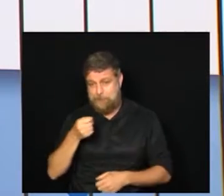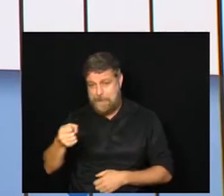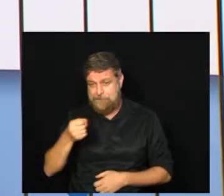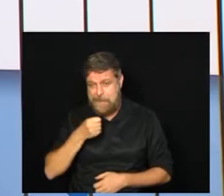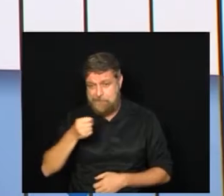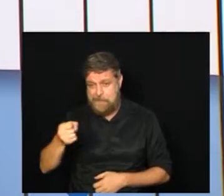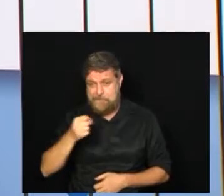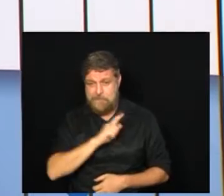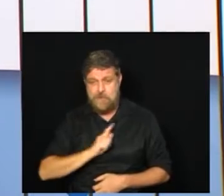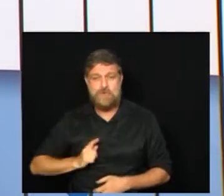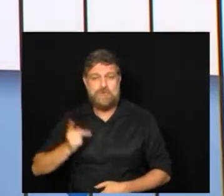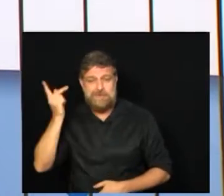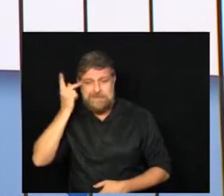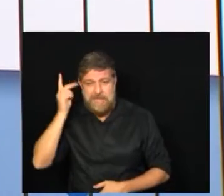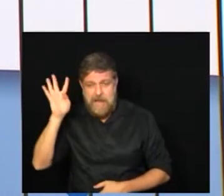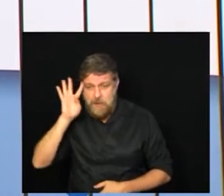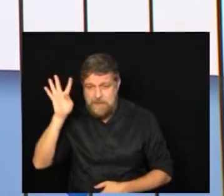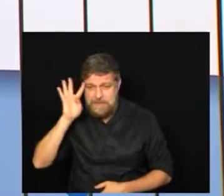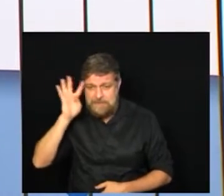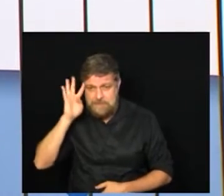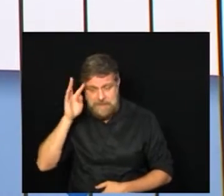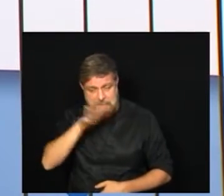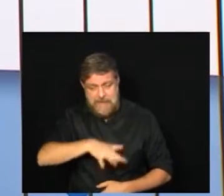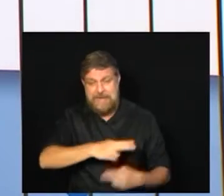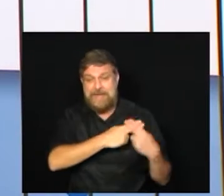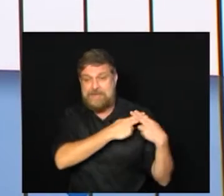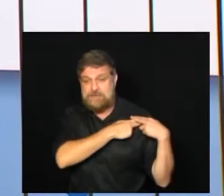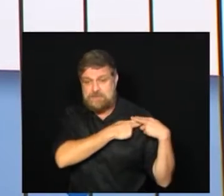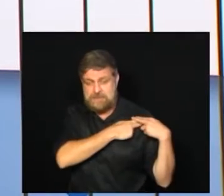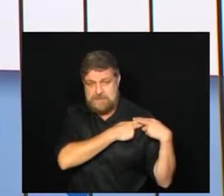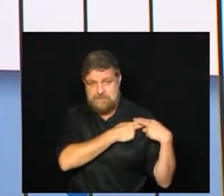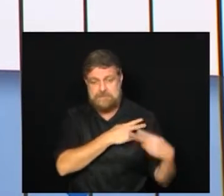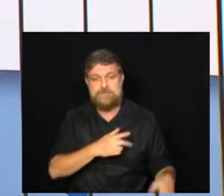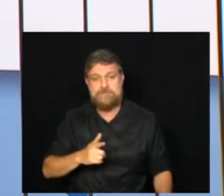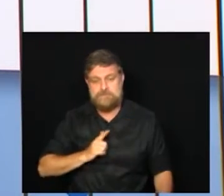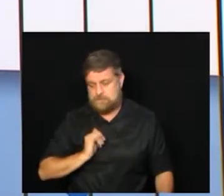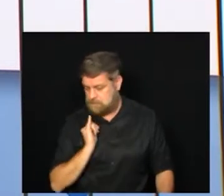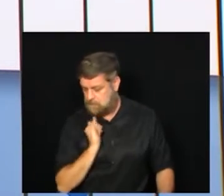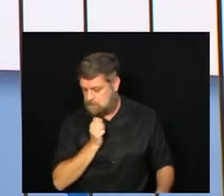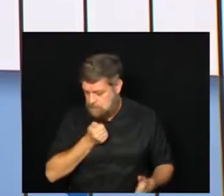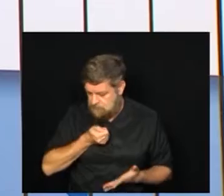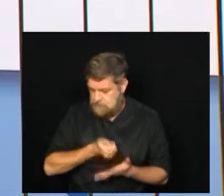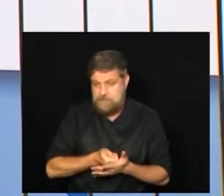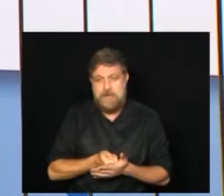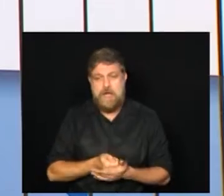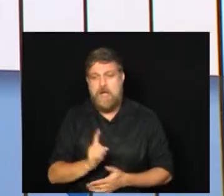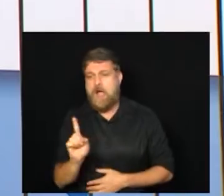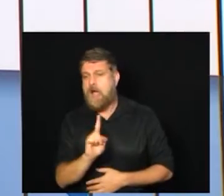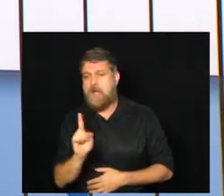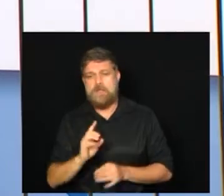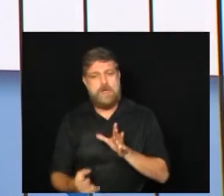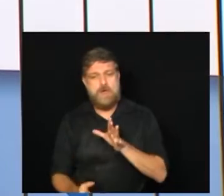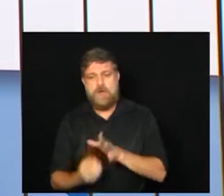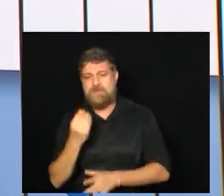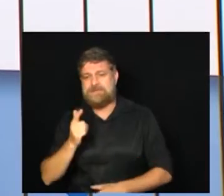aconteceu nesta quarta-feira, as autoridades sanitárias do estado afirmaram que não foram